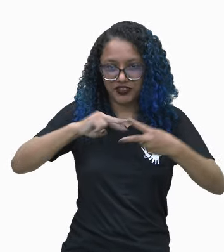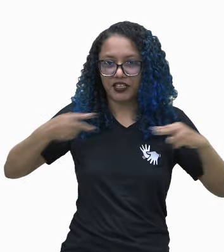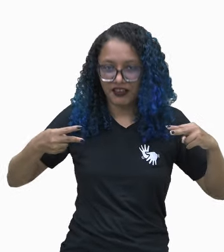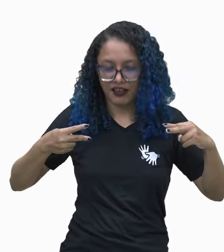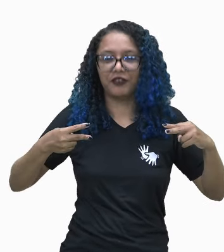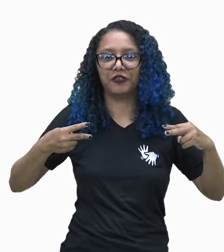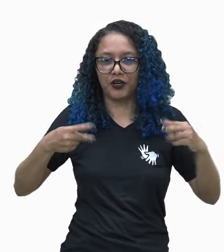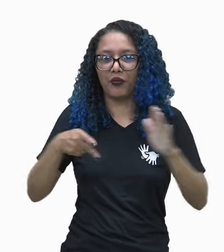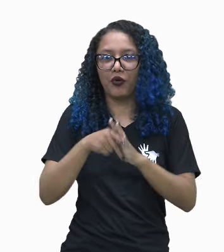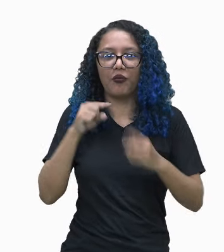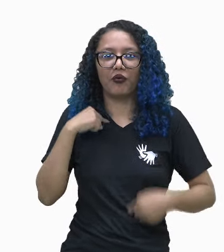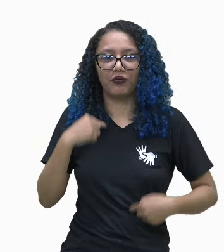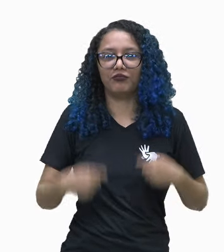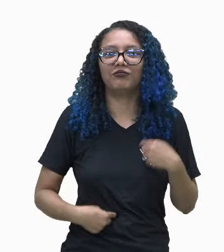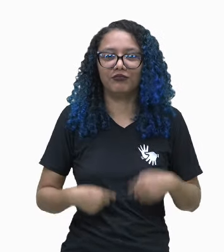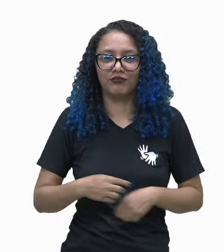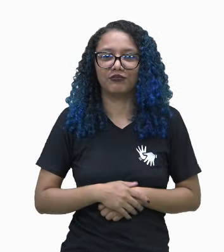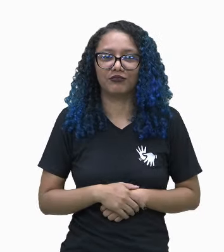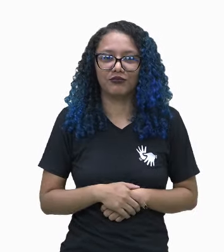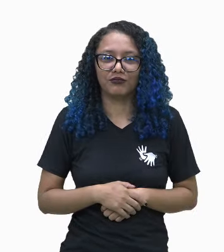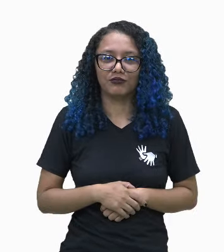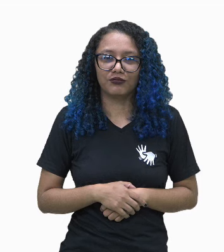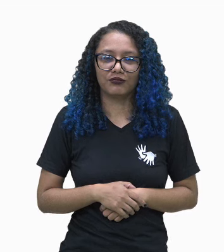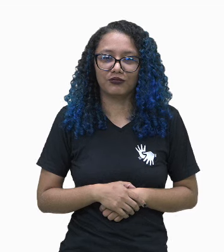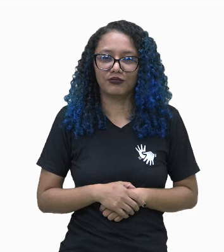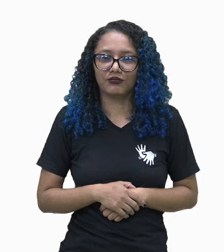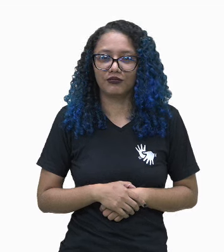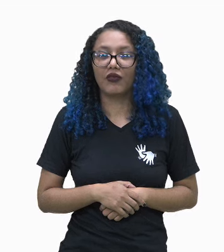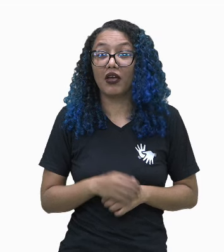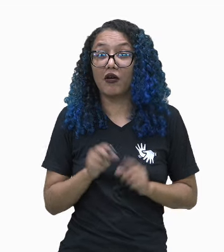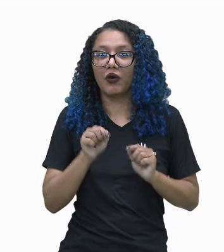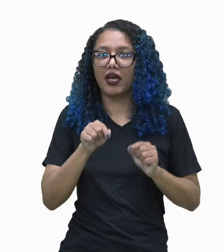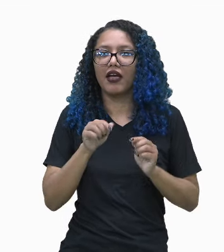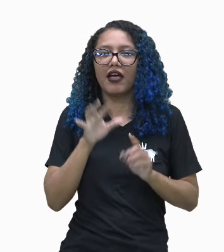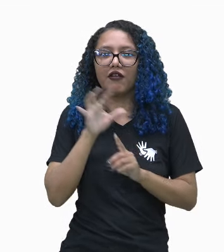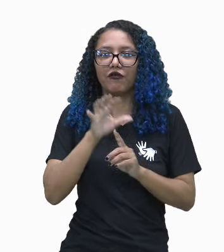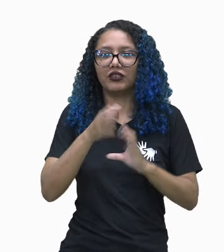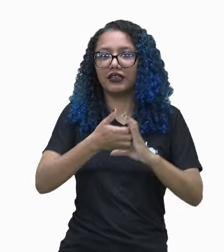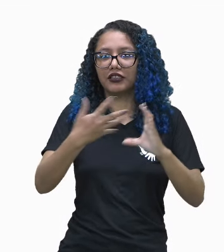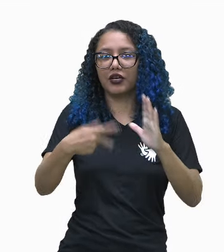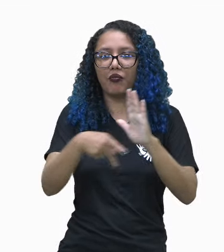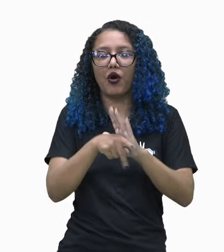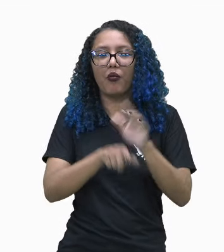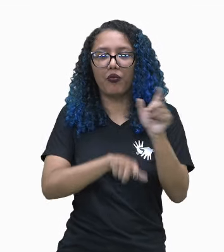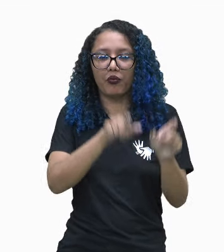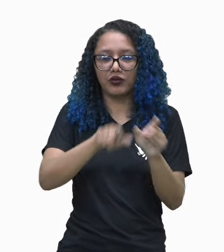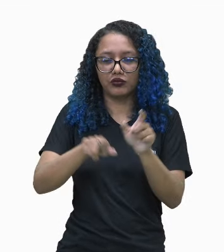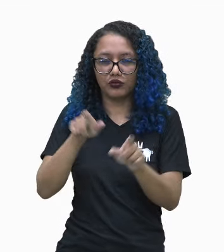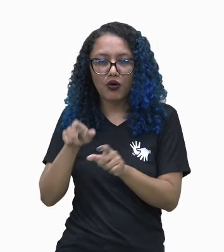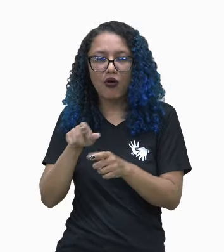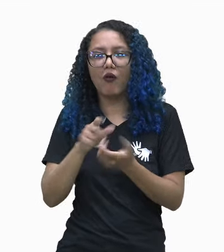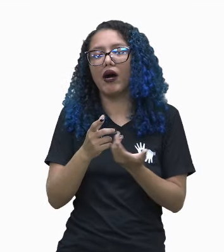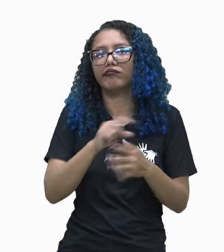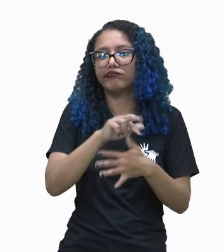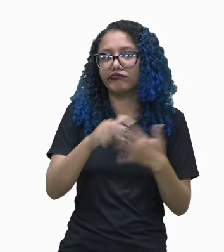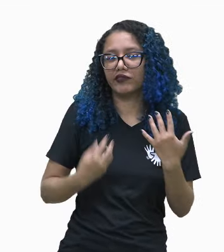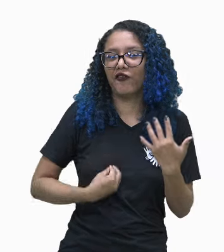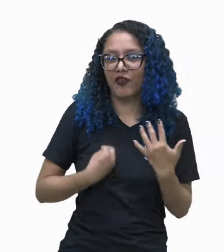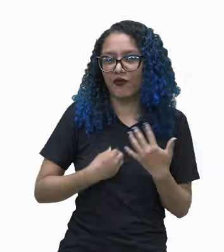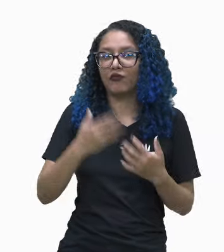a transmissão das características dos indivíduos de geração em geração. Então,